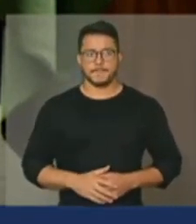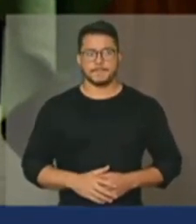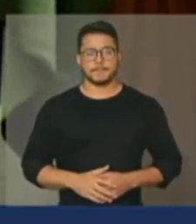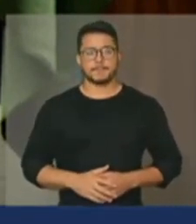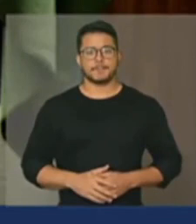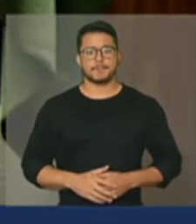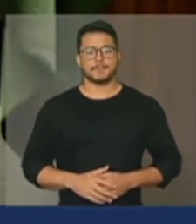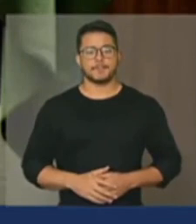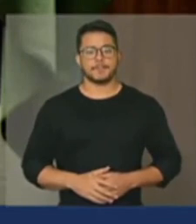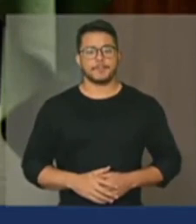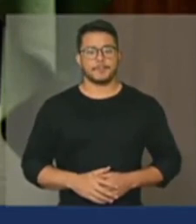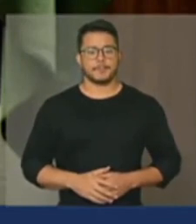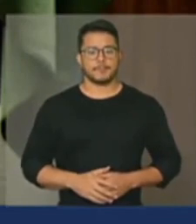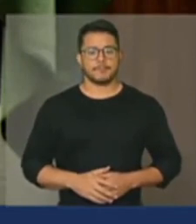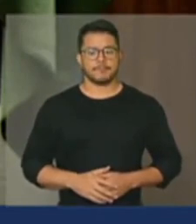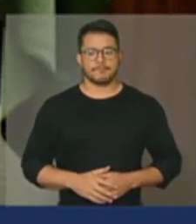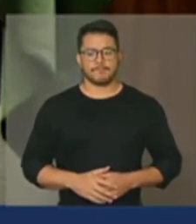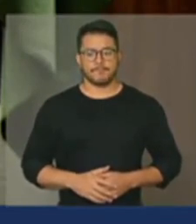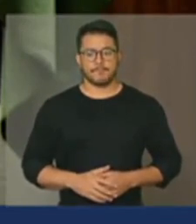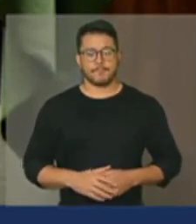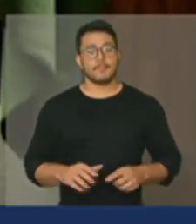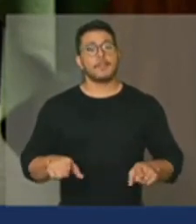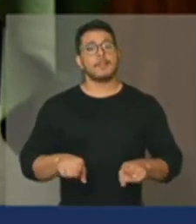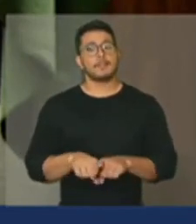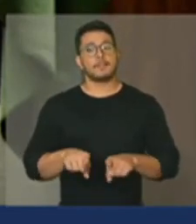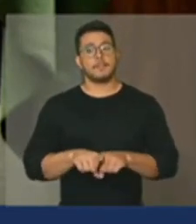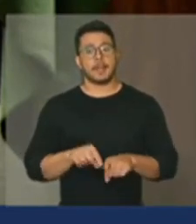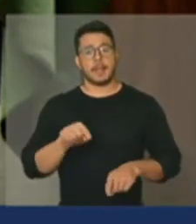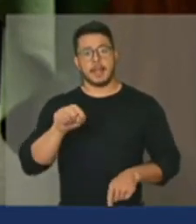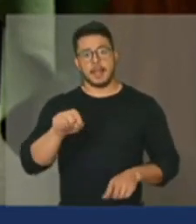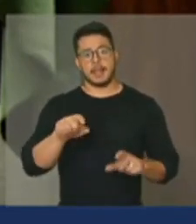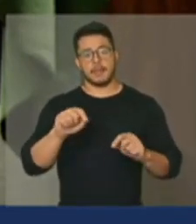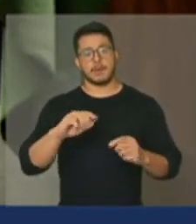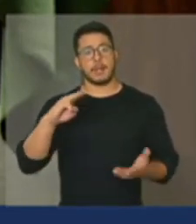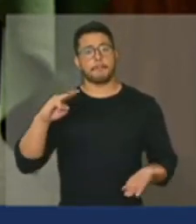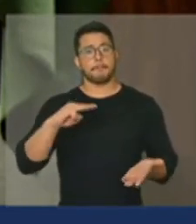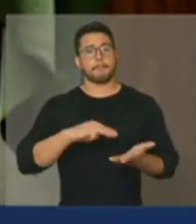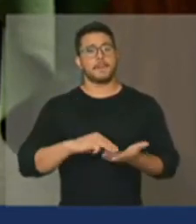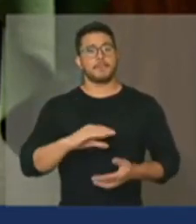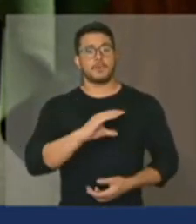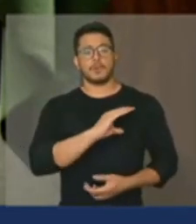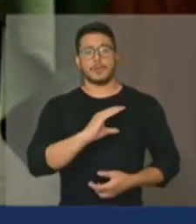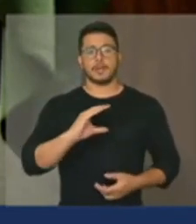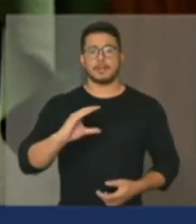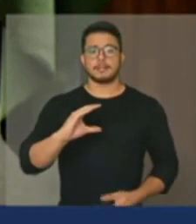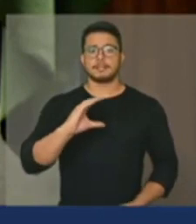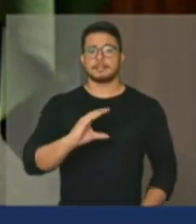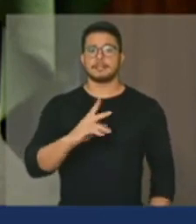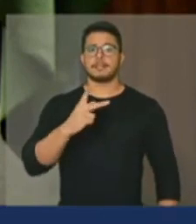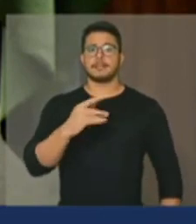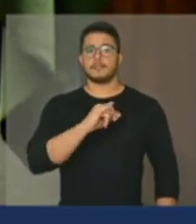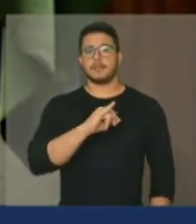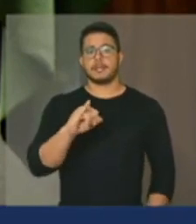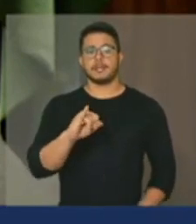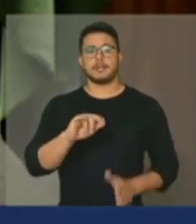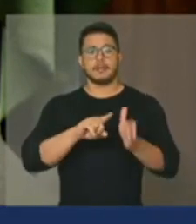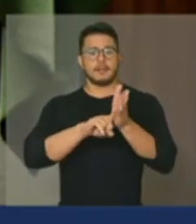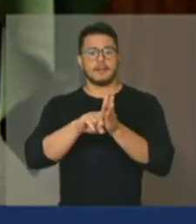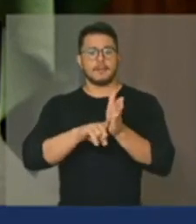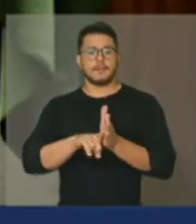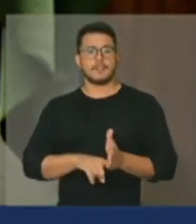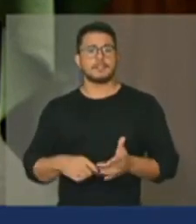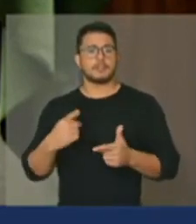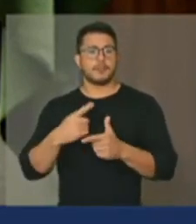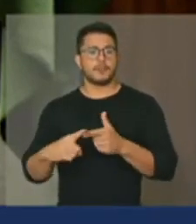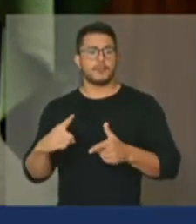Além de tudo, deputado Léo de Brito, ela é membro da Comissão Parlamentar de Inquérito, que investiga problemas na CEMIG, que